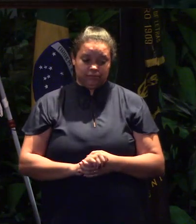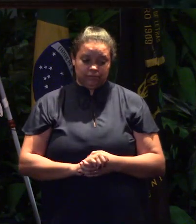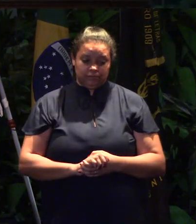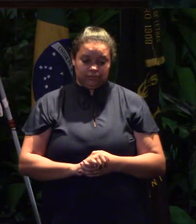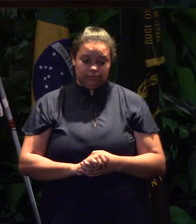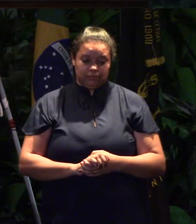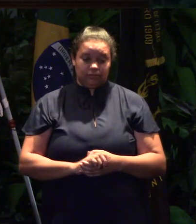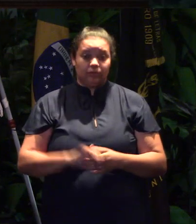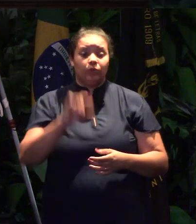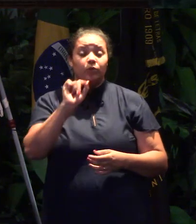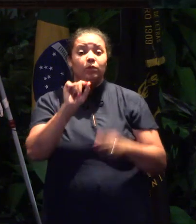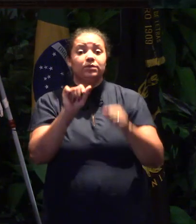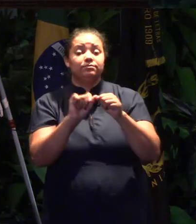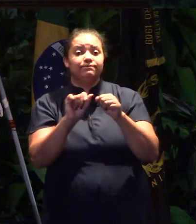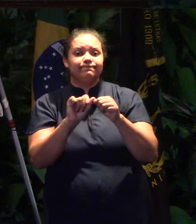o que se faz